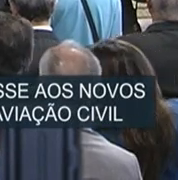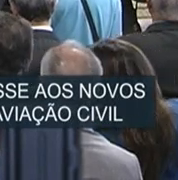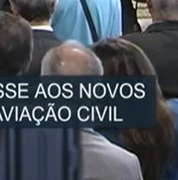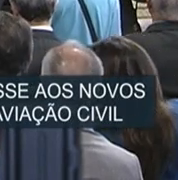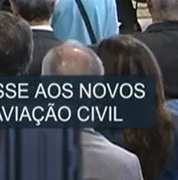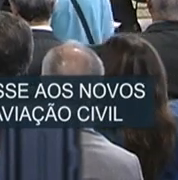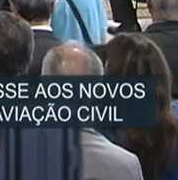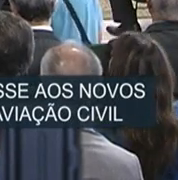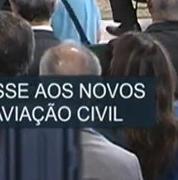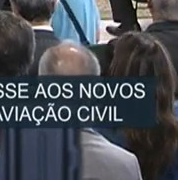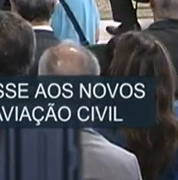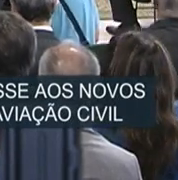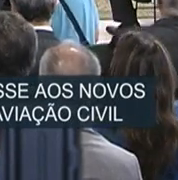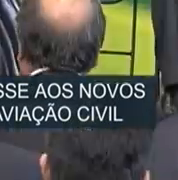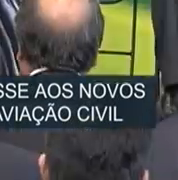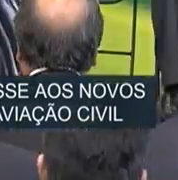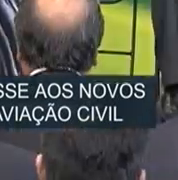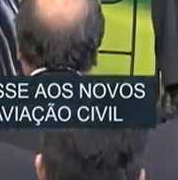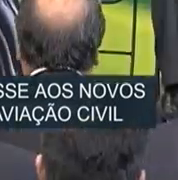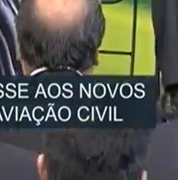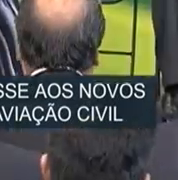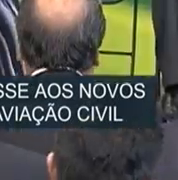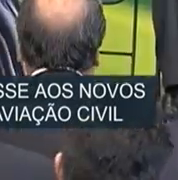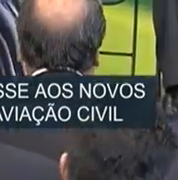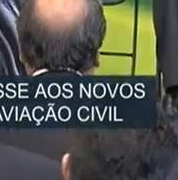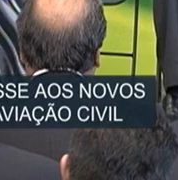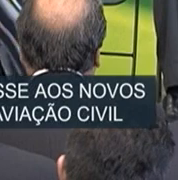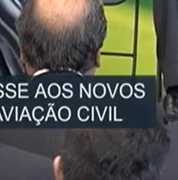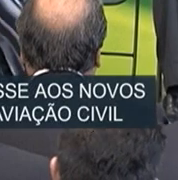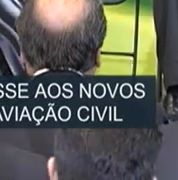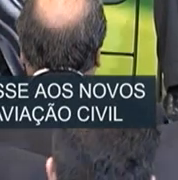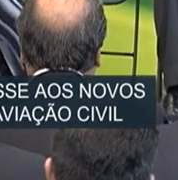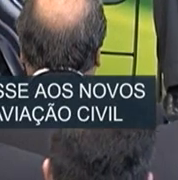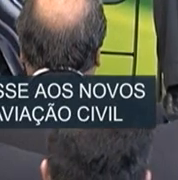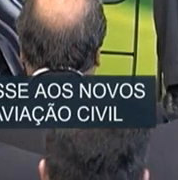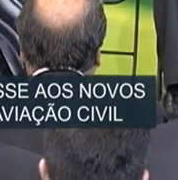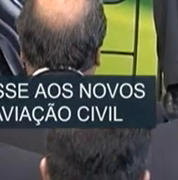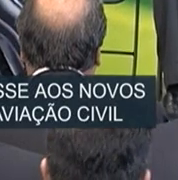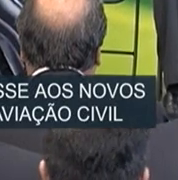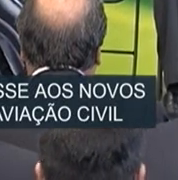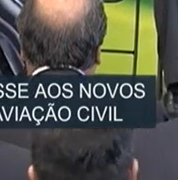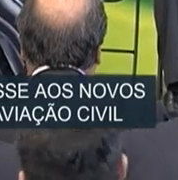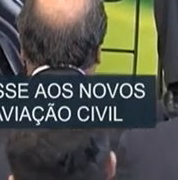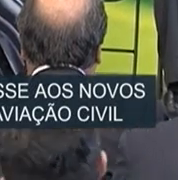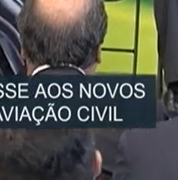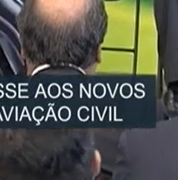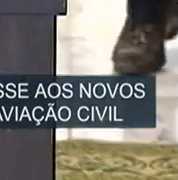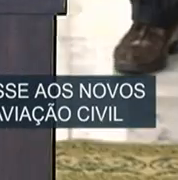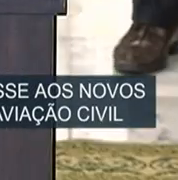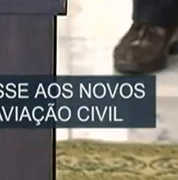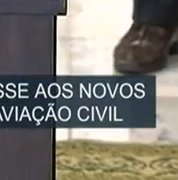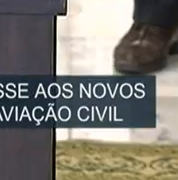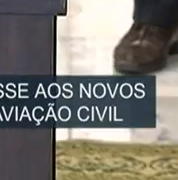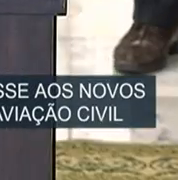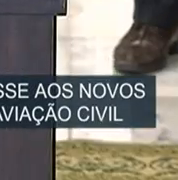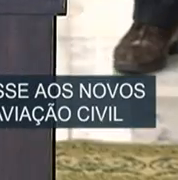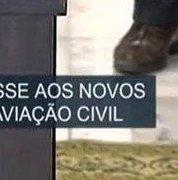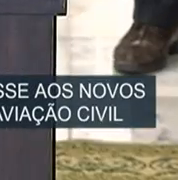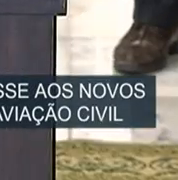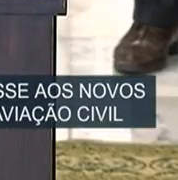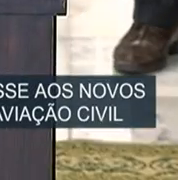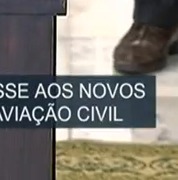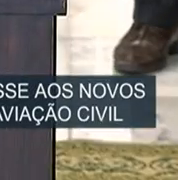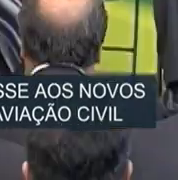agricultura áa e Abastecimento neste momento convidamos o Senor Antônio Andrade a assinar o termo de sua